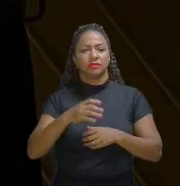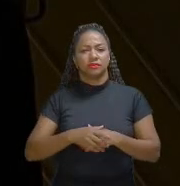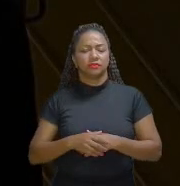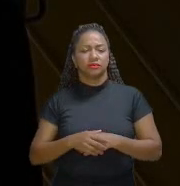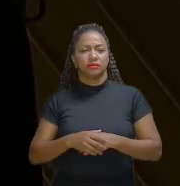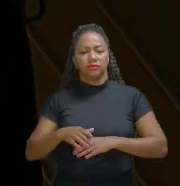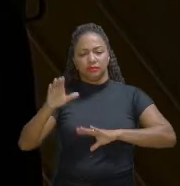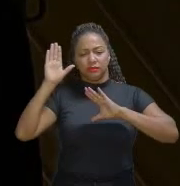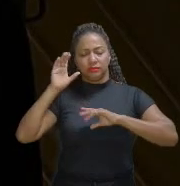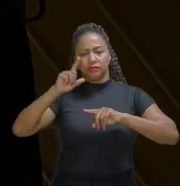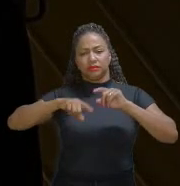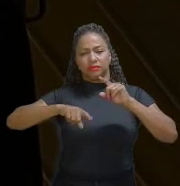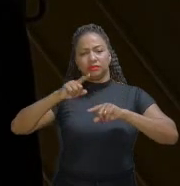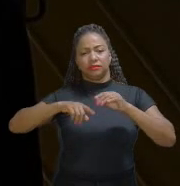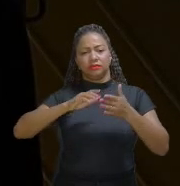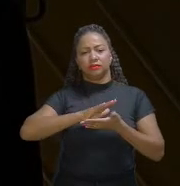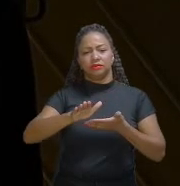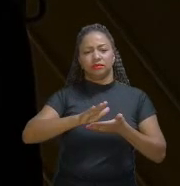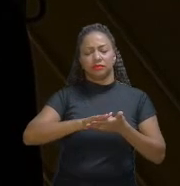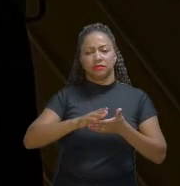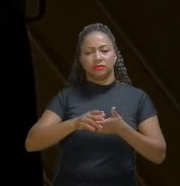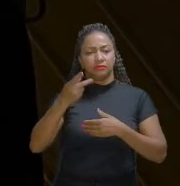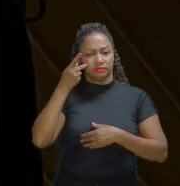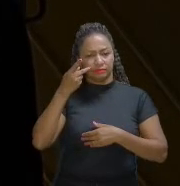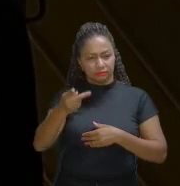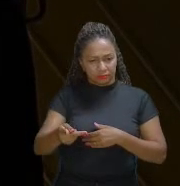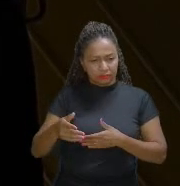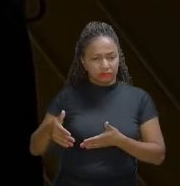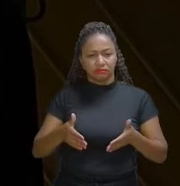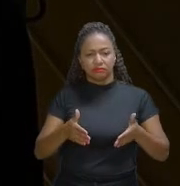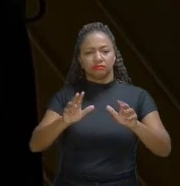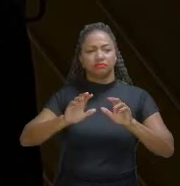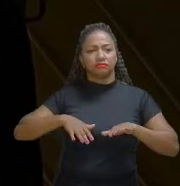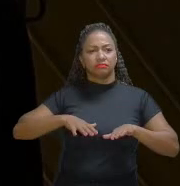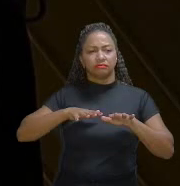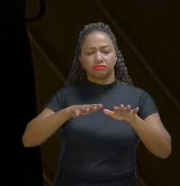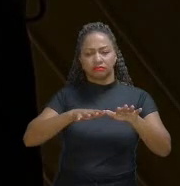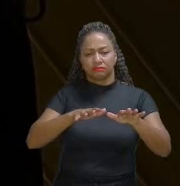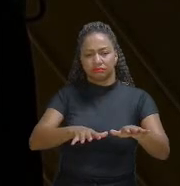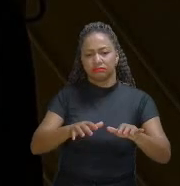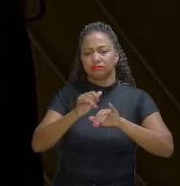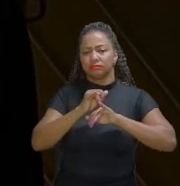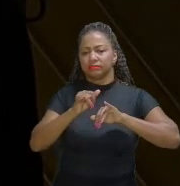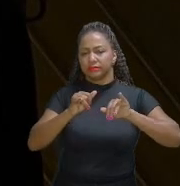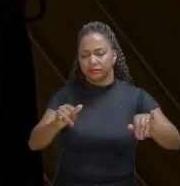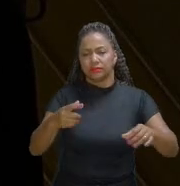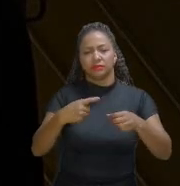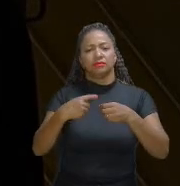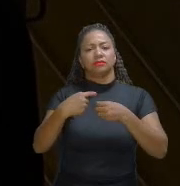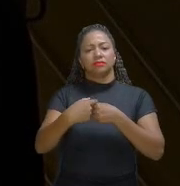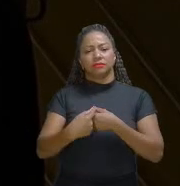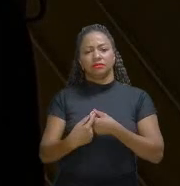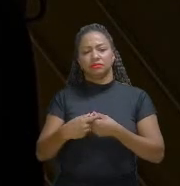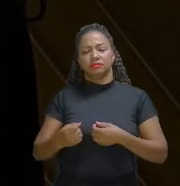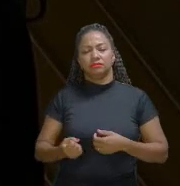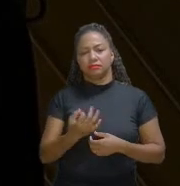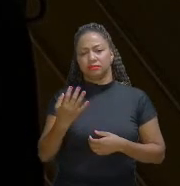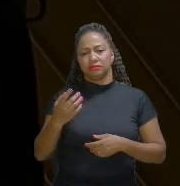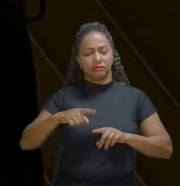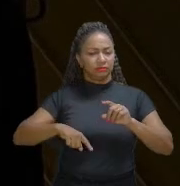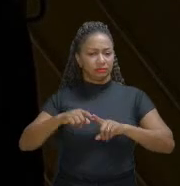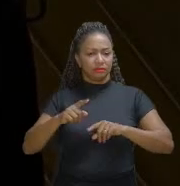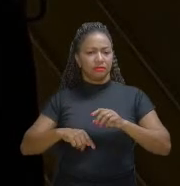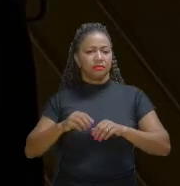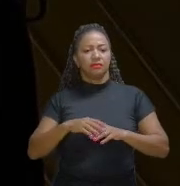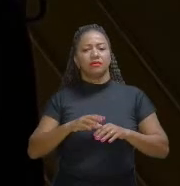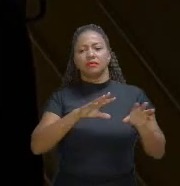distribuiu pessoalmente seu material gráfico durante visitas e caminhadas, prática comum em campanhas do interior. Apesar da quantidade, o material poderia